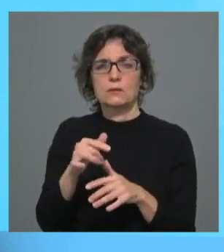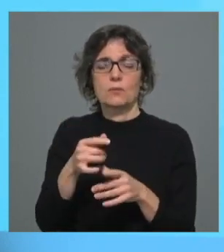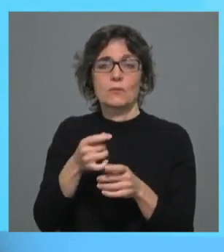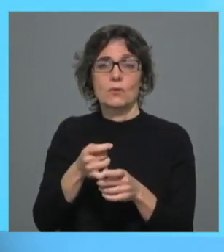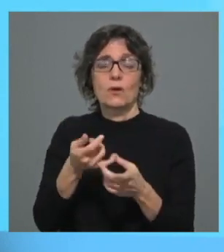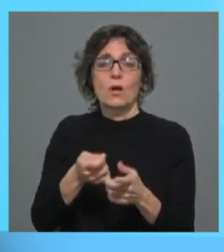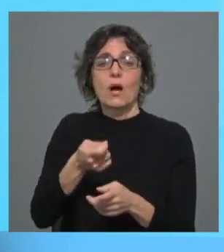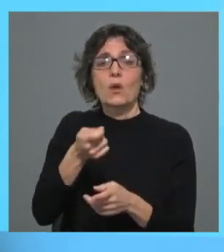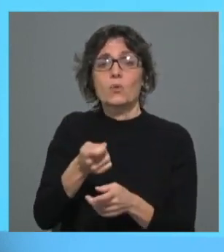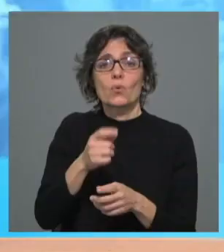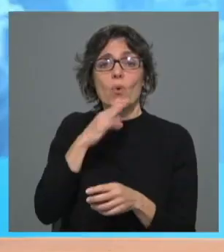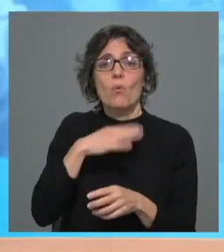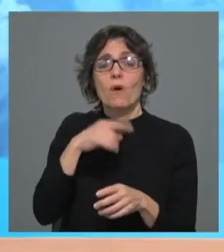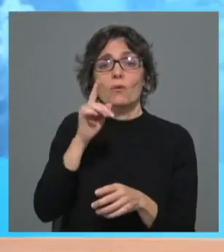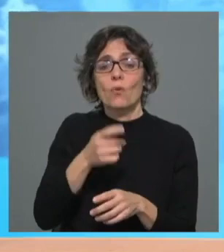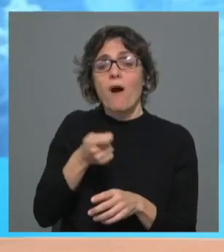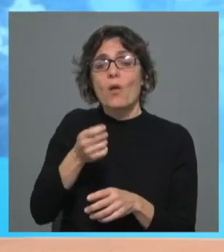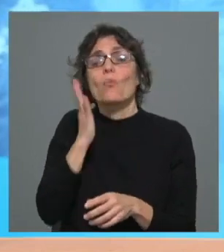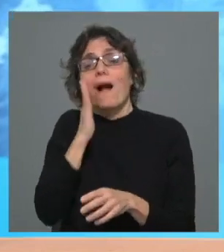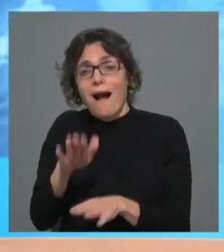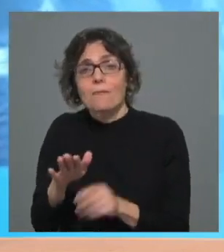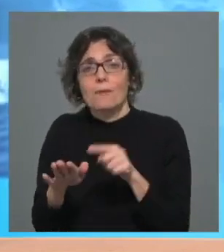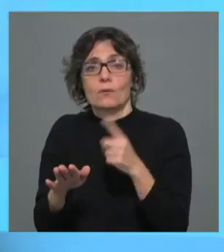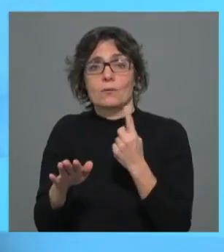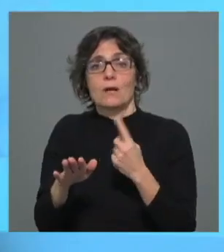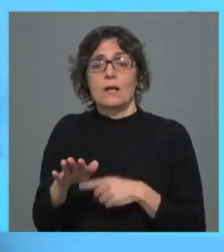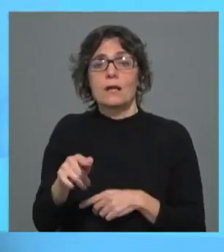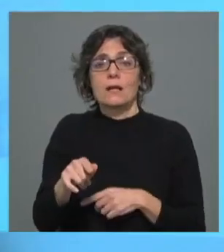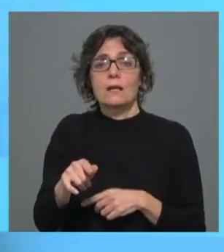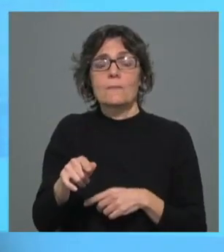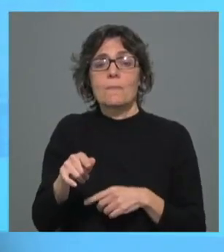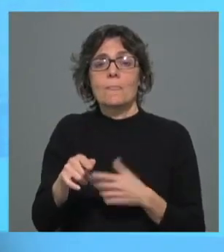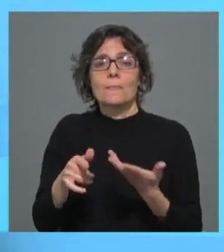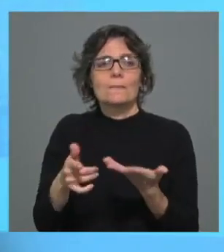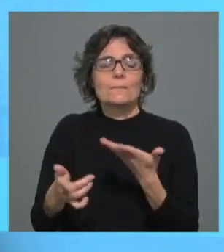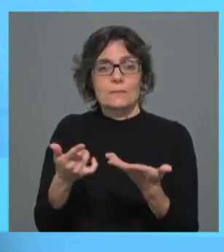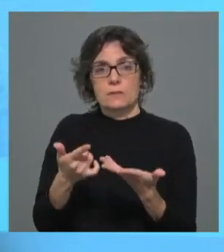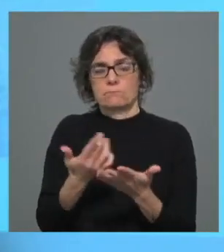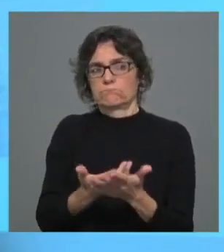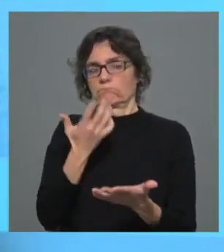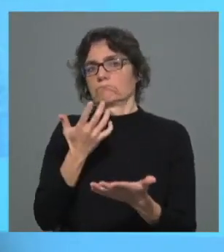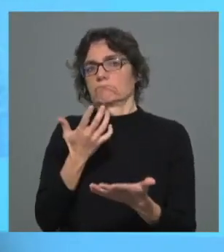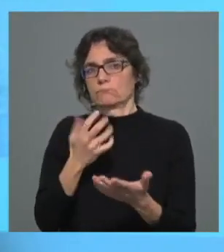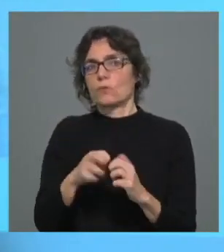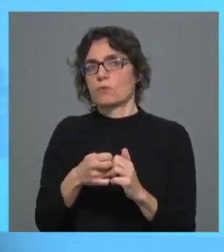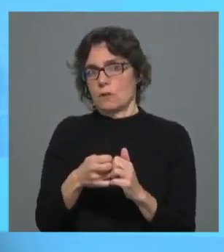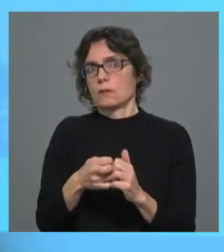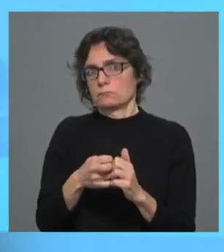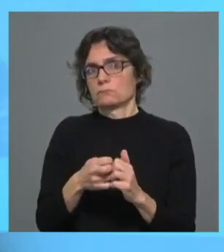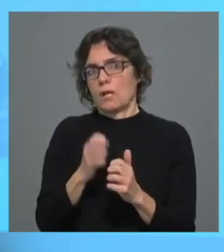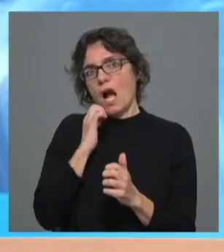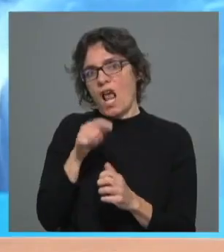alugam camas não é e isto vai chamar a atenção para um problema crônico da cidade também